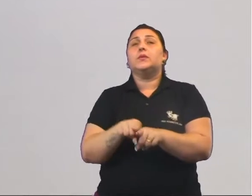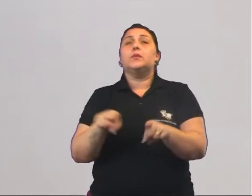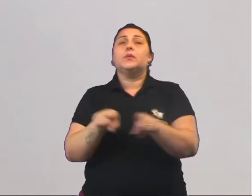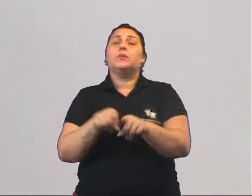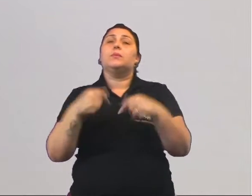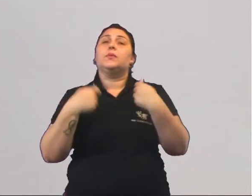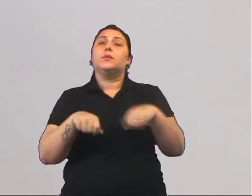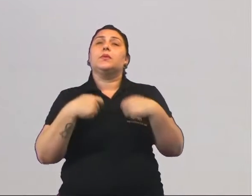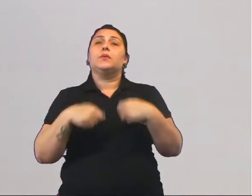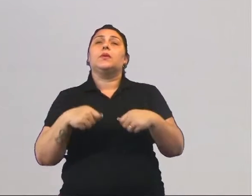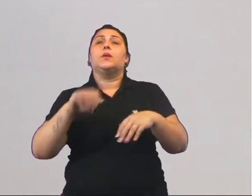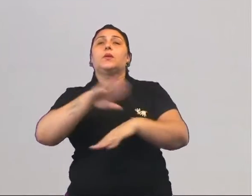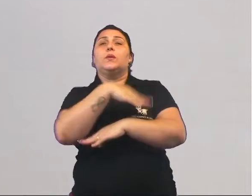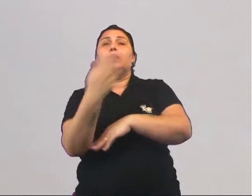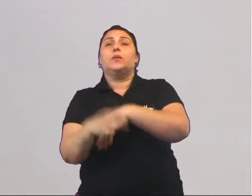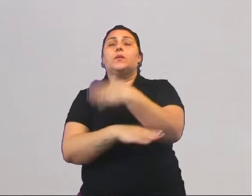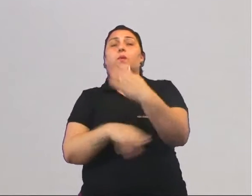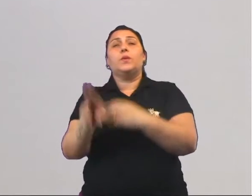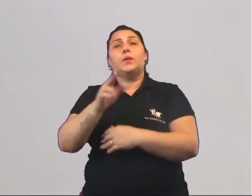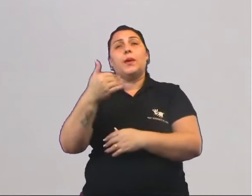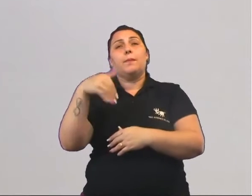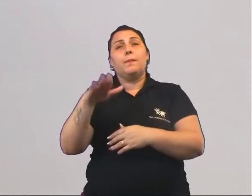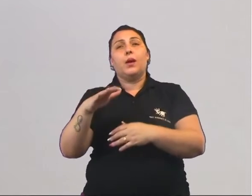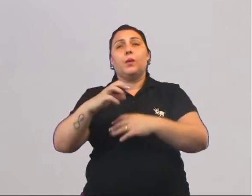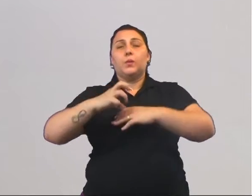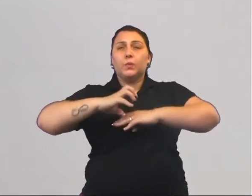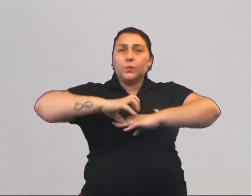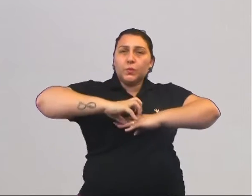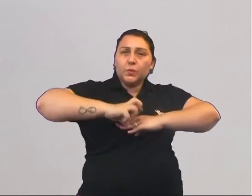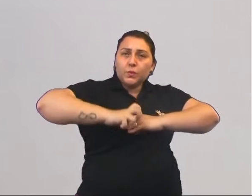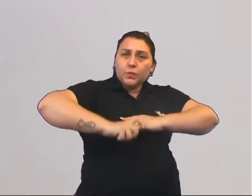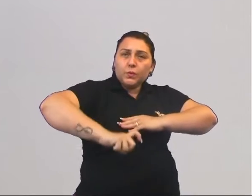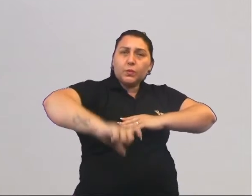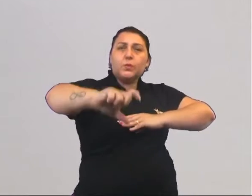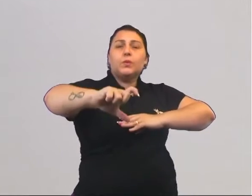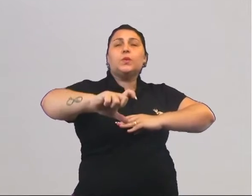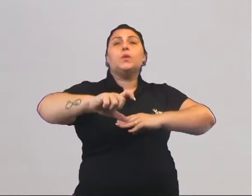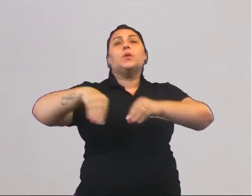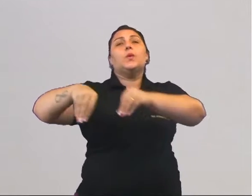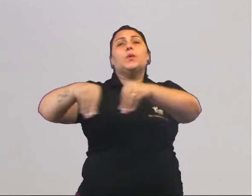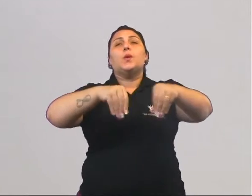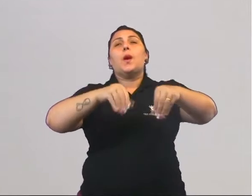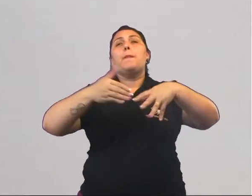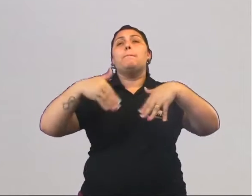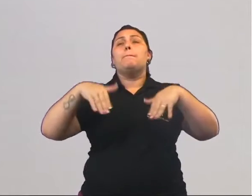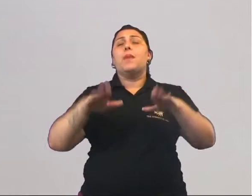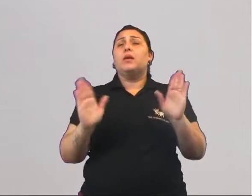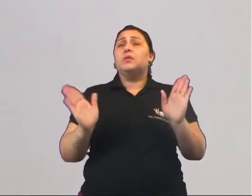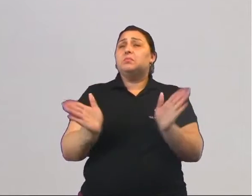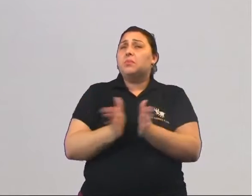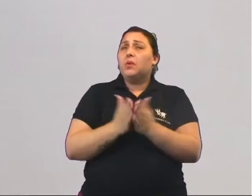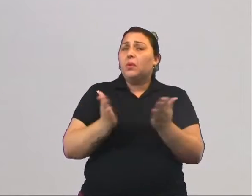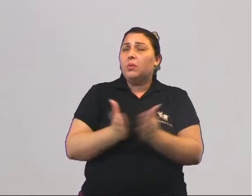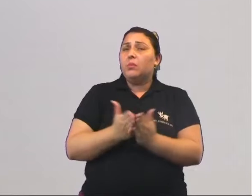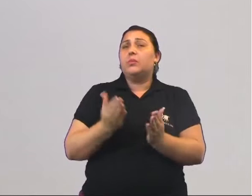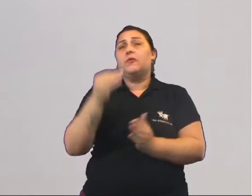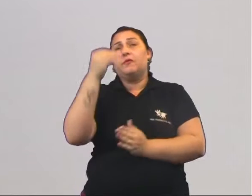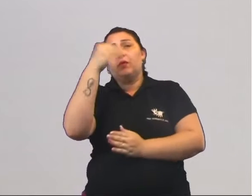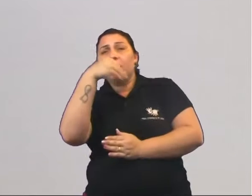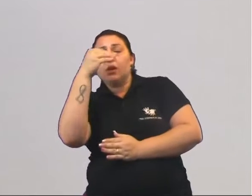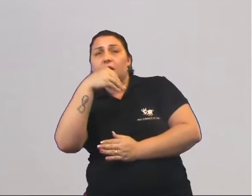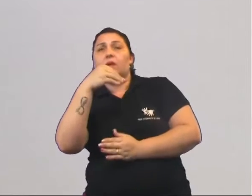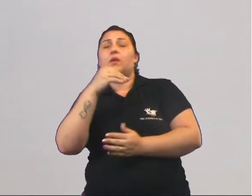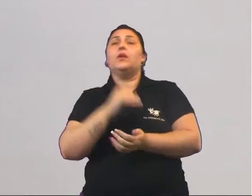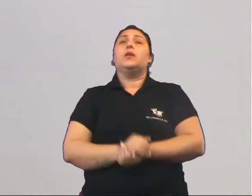vão precisar desmatar mais, eles vão usar mais o arado, eles vão deixar o solo mais empobrecido. E eles vão avançando nas